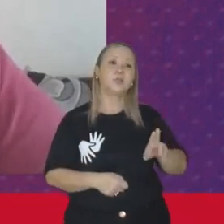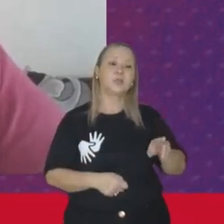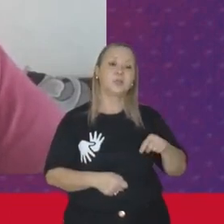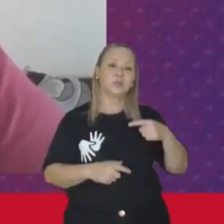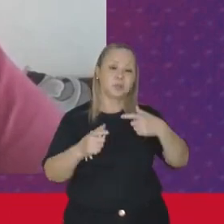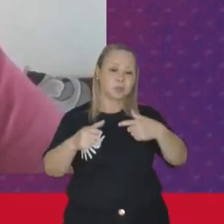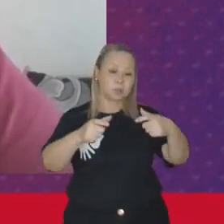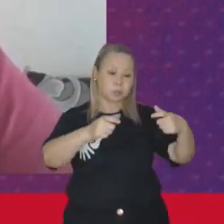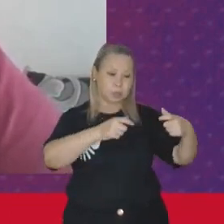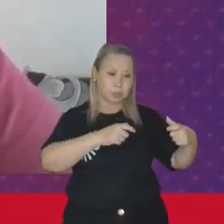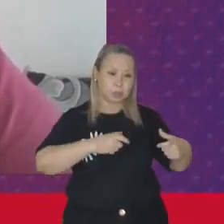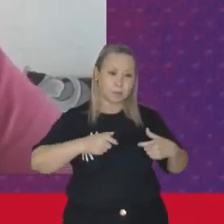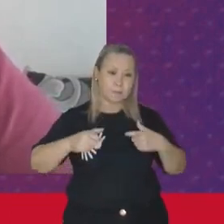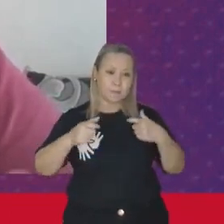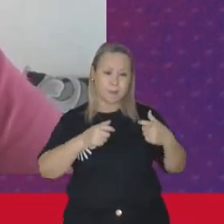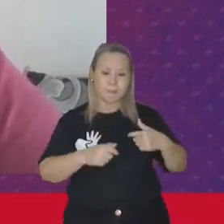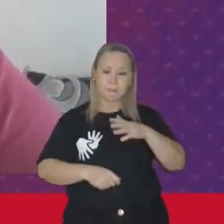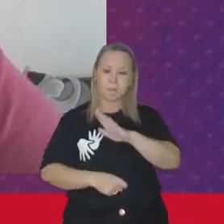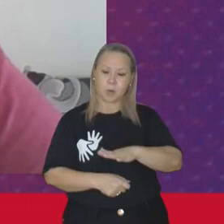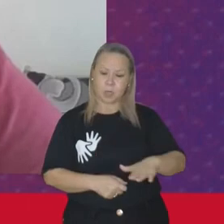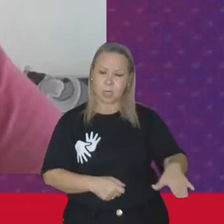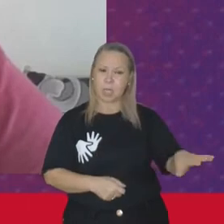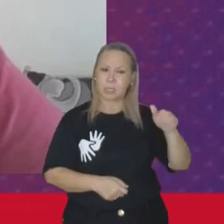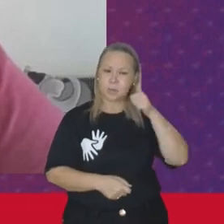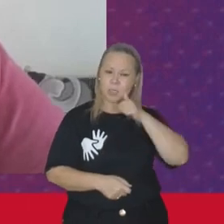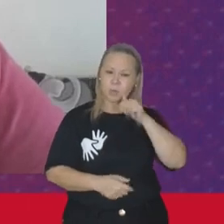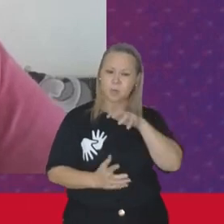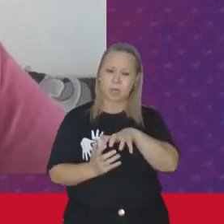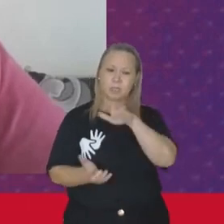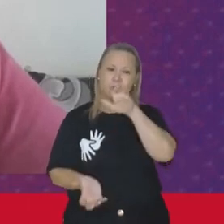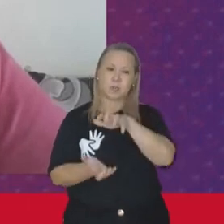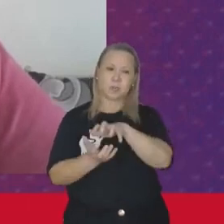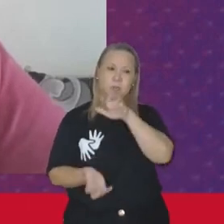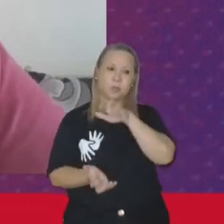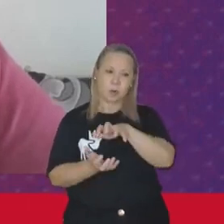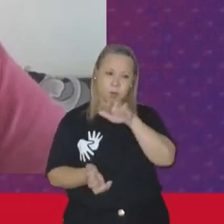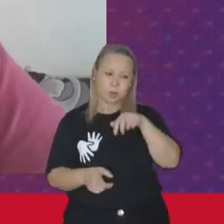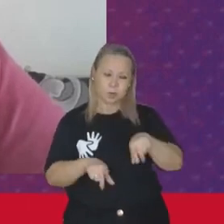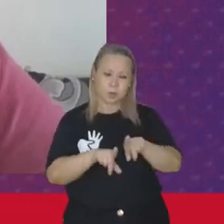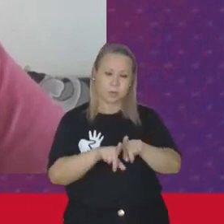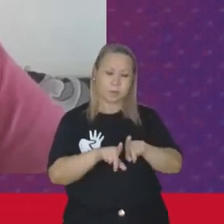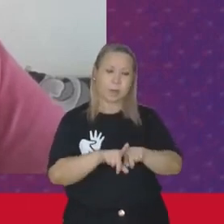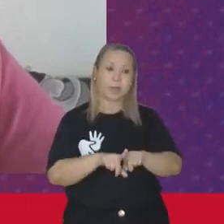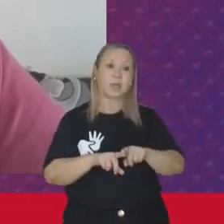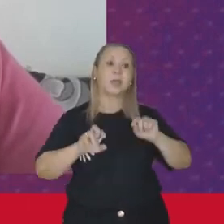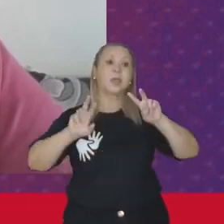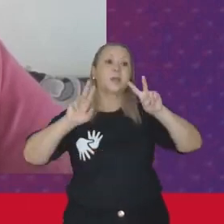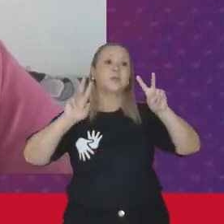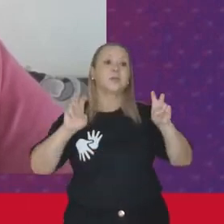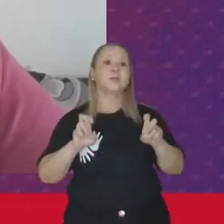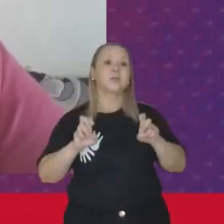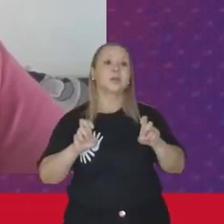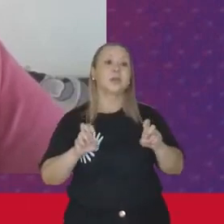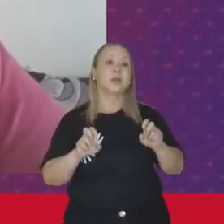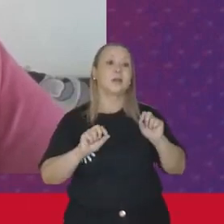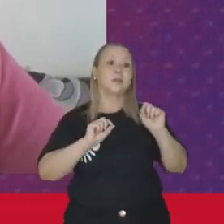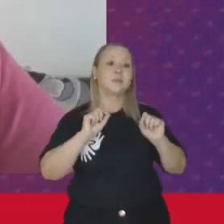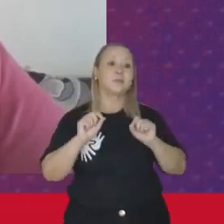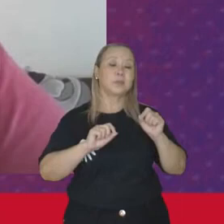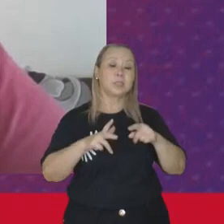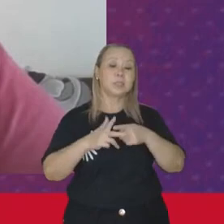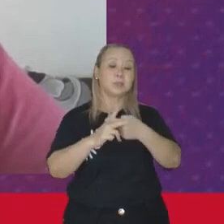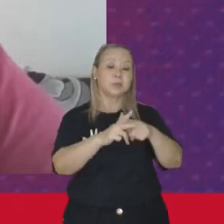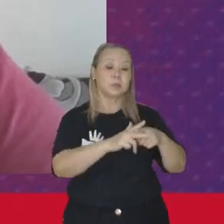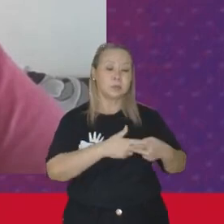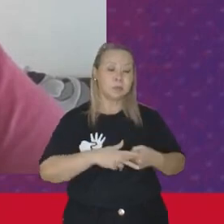desses espaços por crianças, pelas mulheres, por idosos, né? E os temas dos instrumentos,